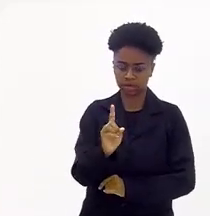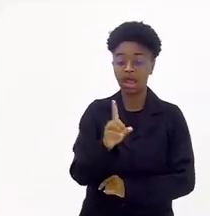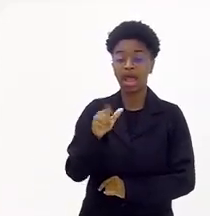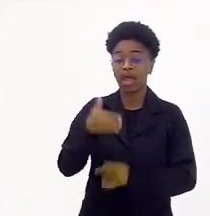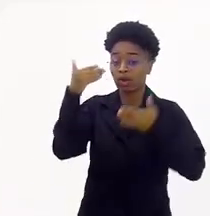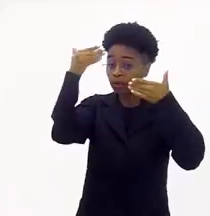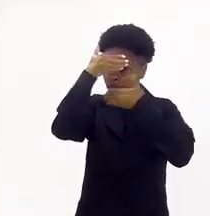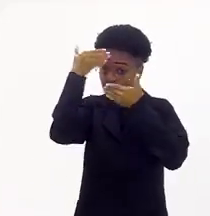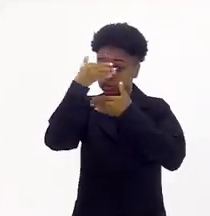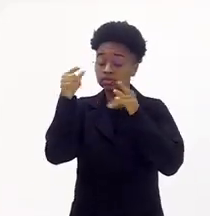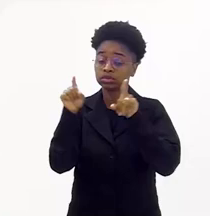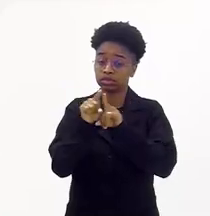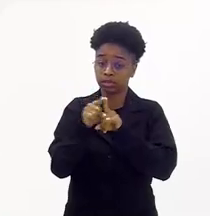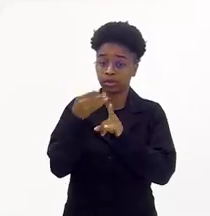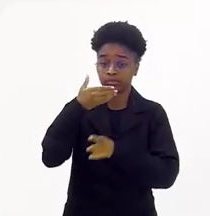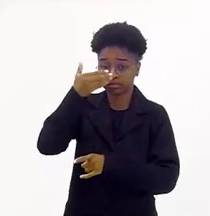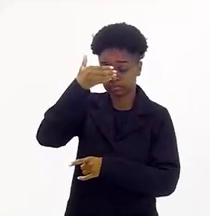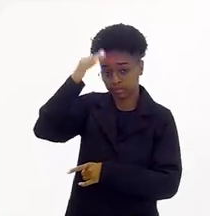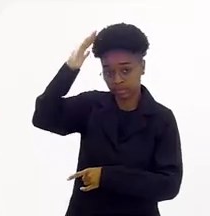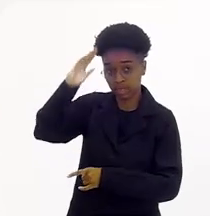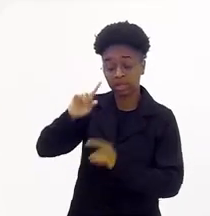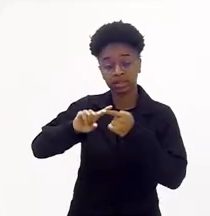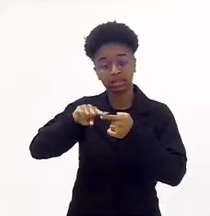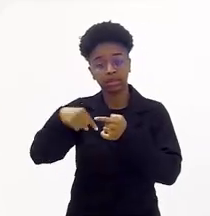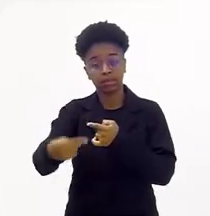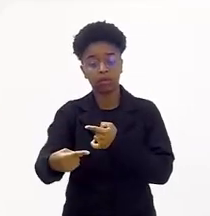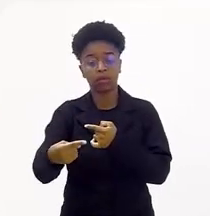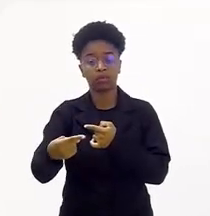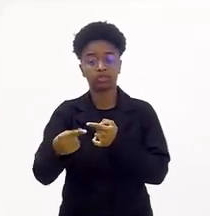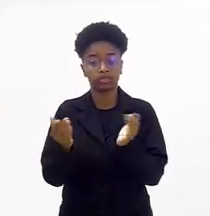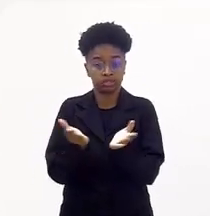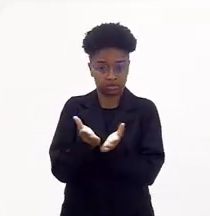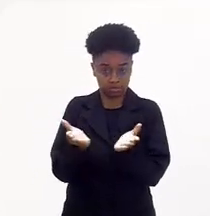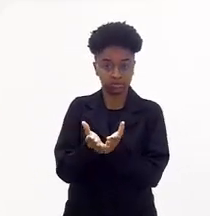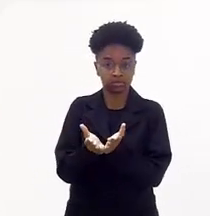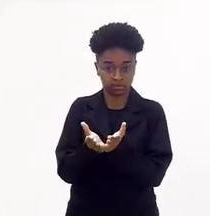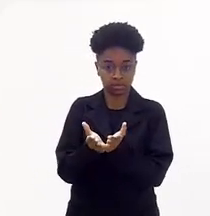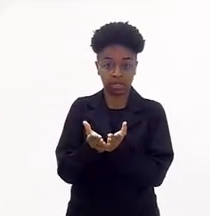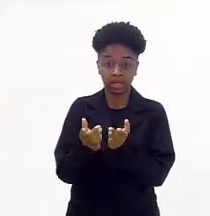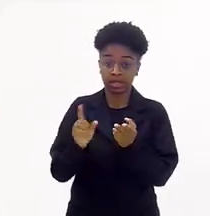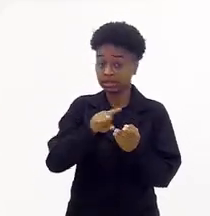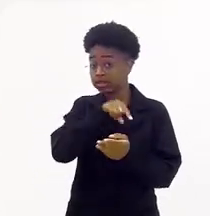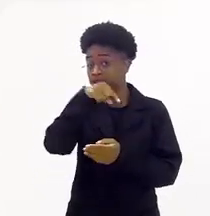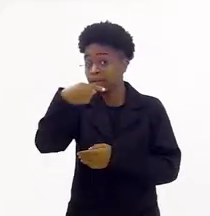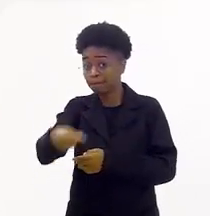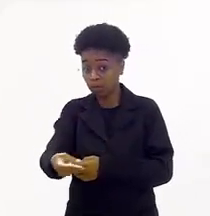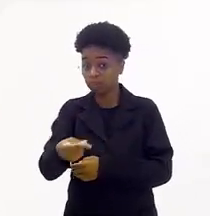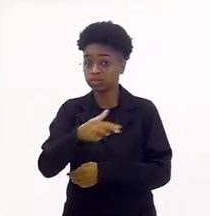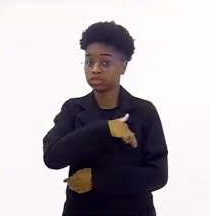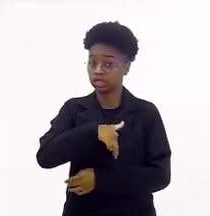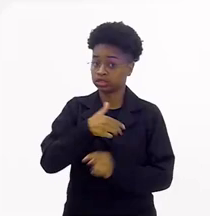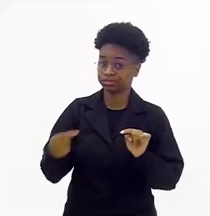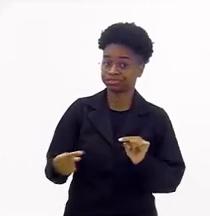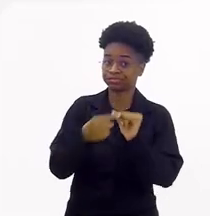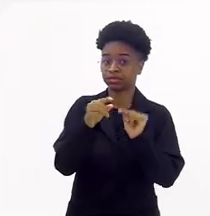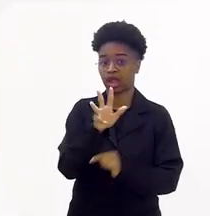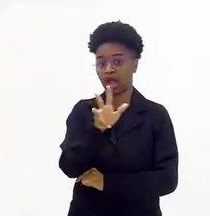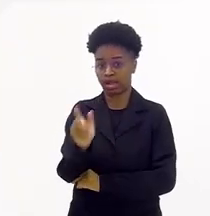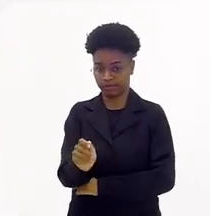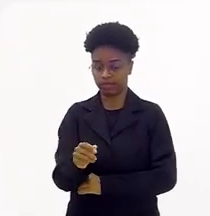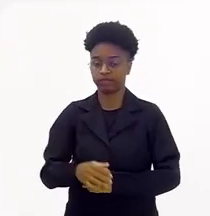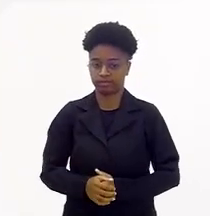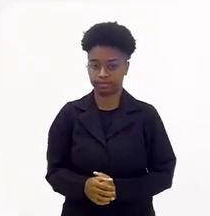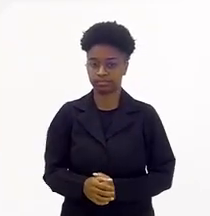São os muçulmanos, o islamismo, depois vem os evangélicos e depois vem